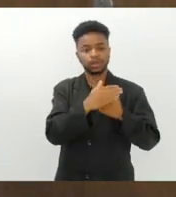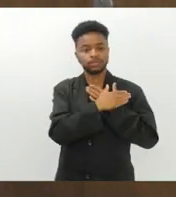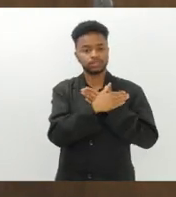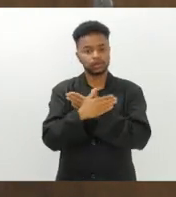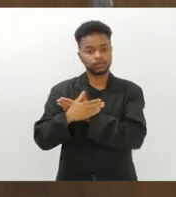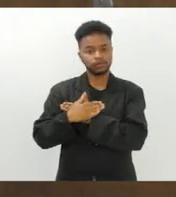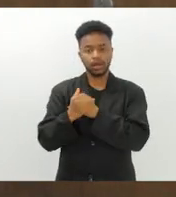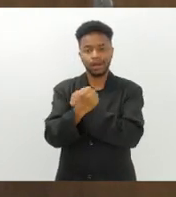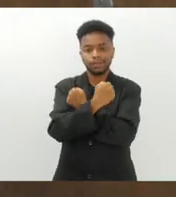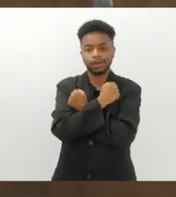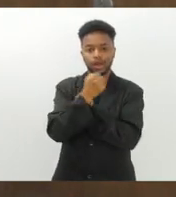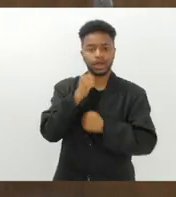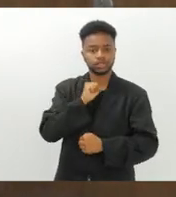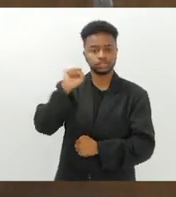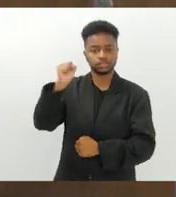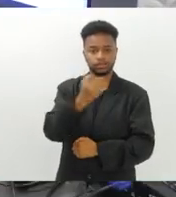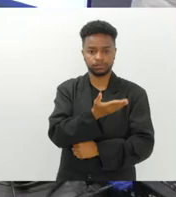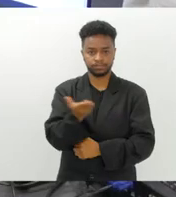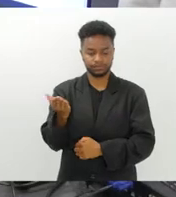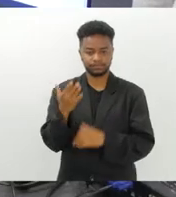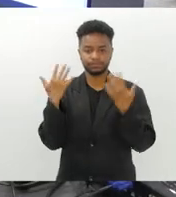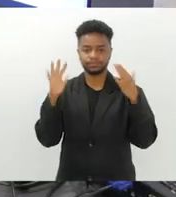abraço, axé para todos.